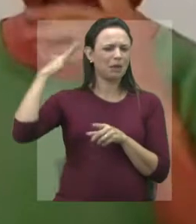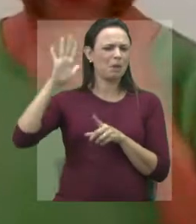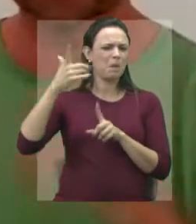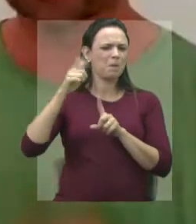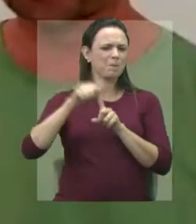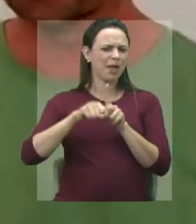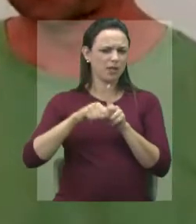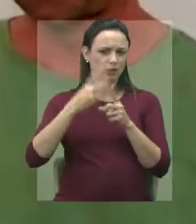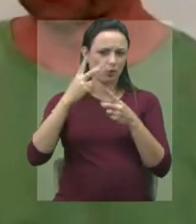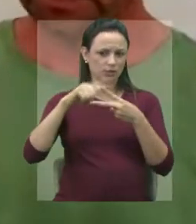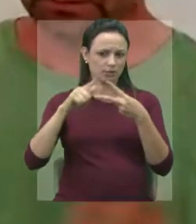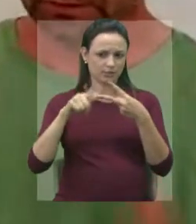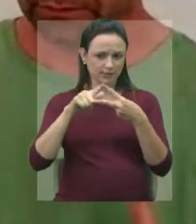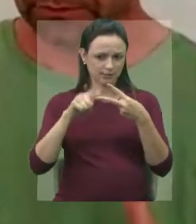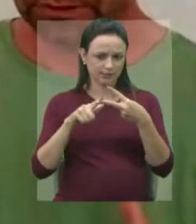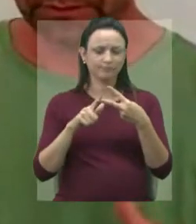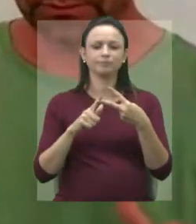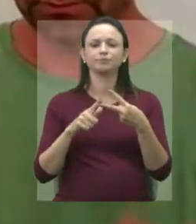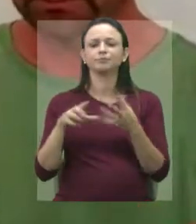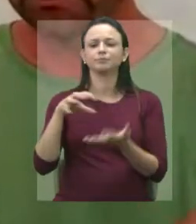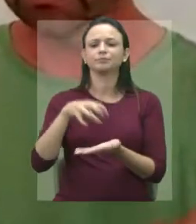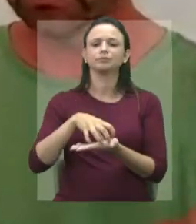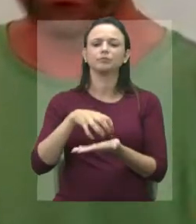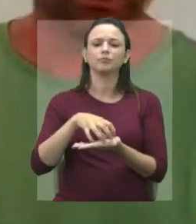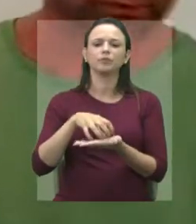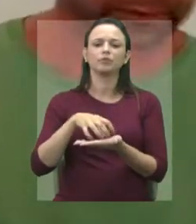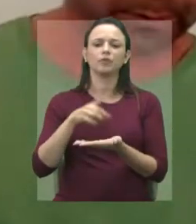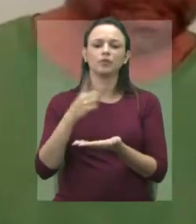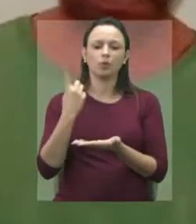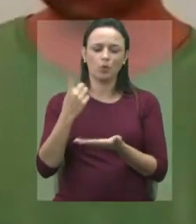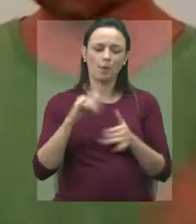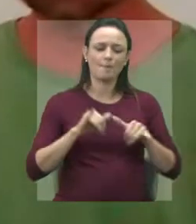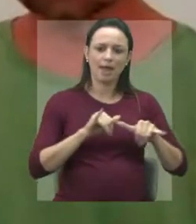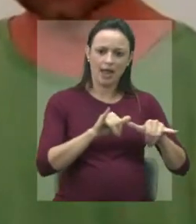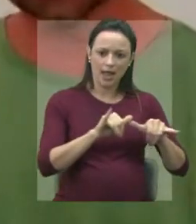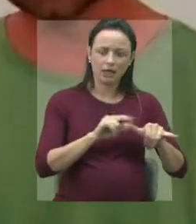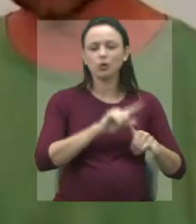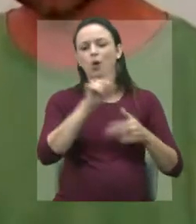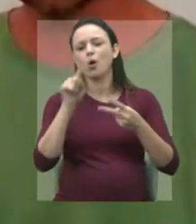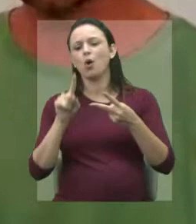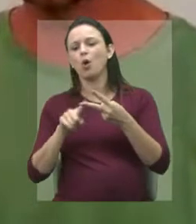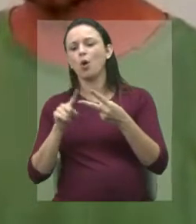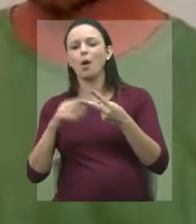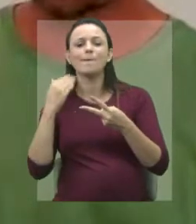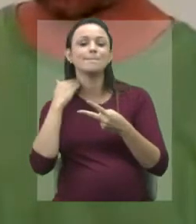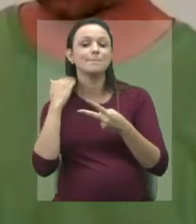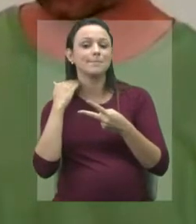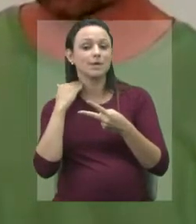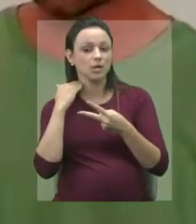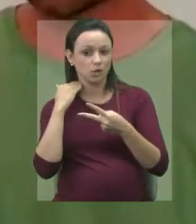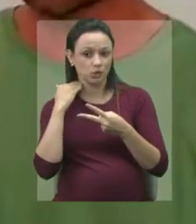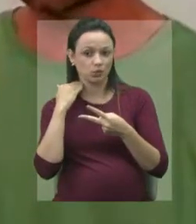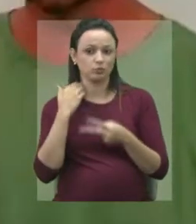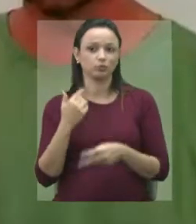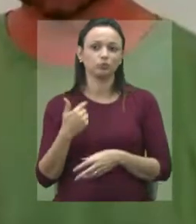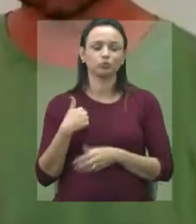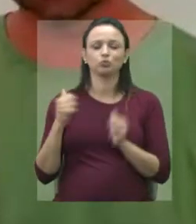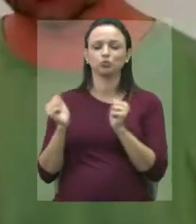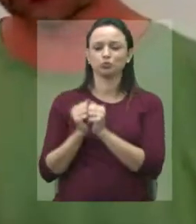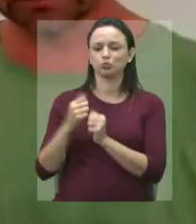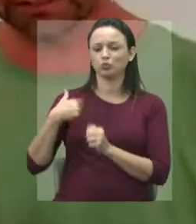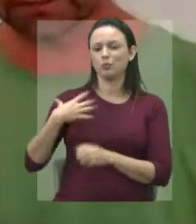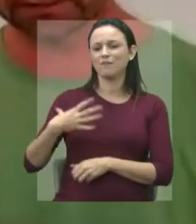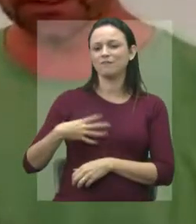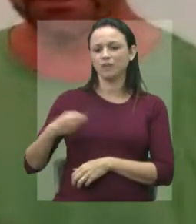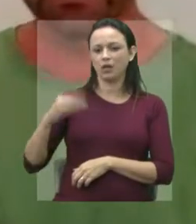para trás, numa instituição, um foi no supermercado e o outro foi numa rede bancária. Eu fui com o meu menino